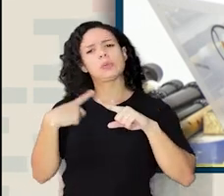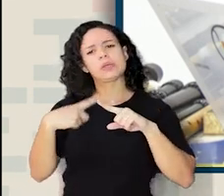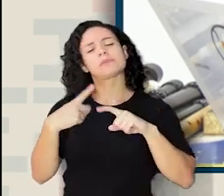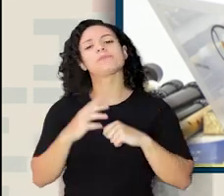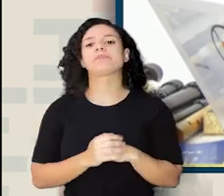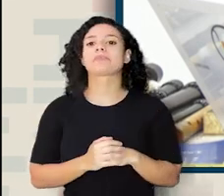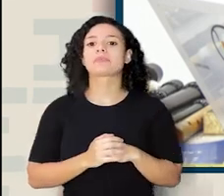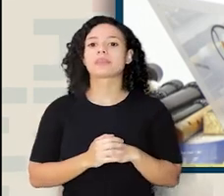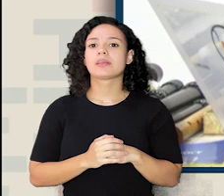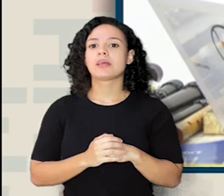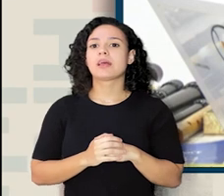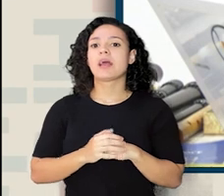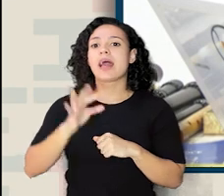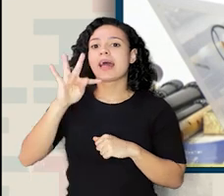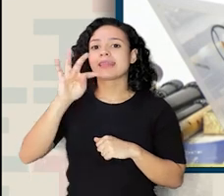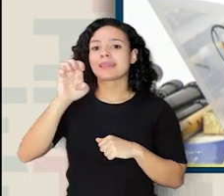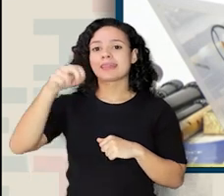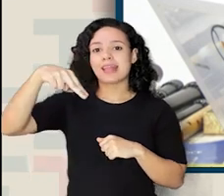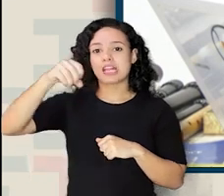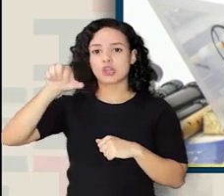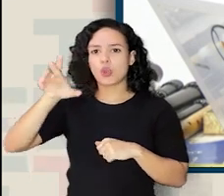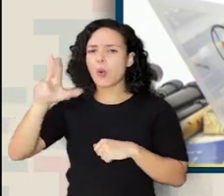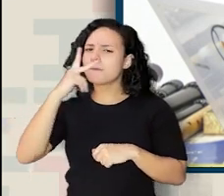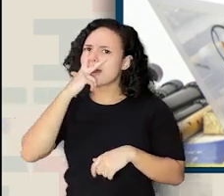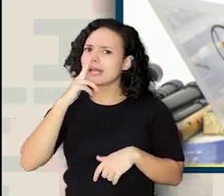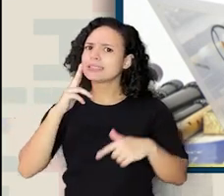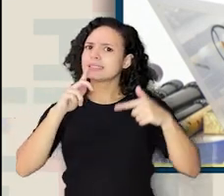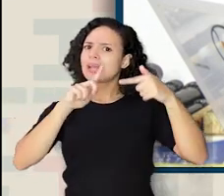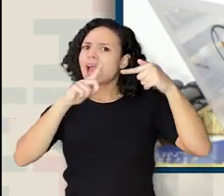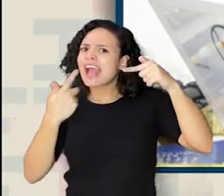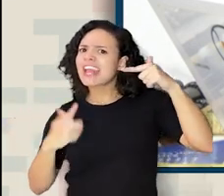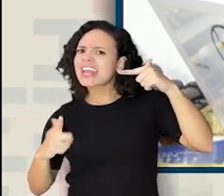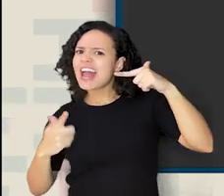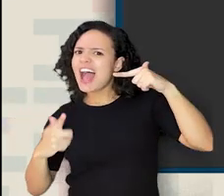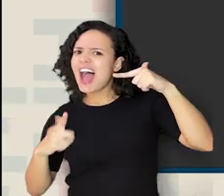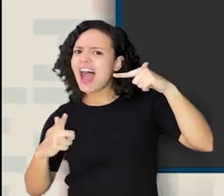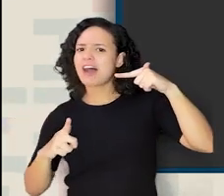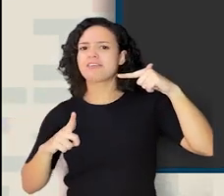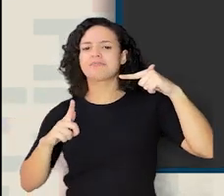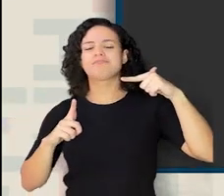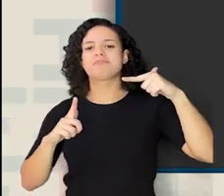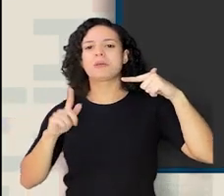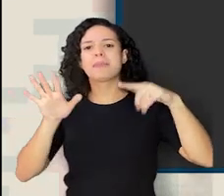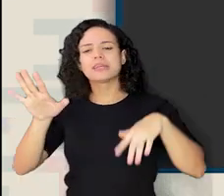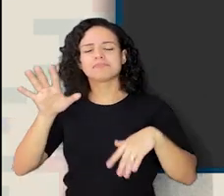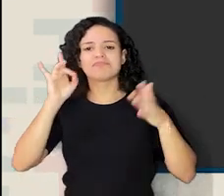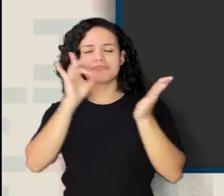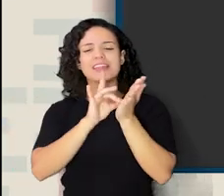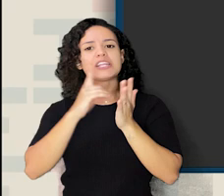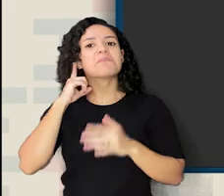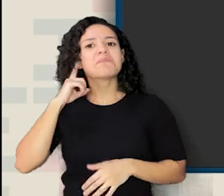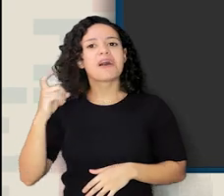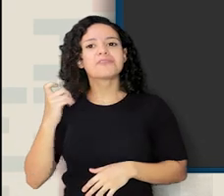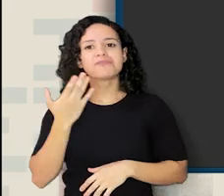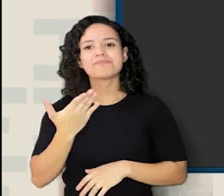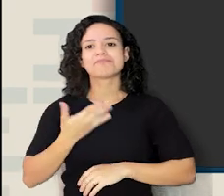E é interessante que a tenor parece que está soando mais grave, né? Mas na verdade é esse som aqui.